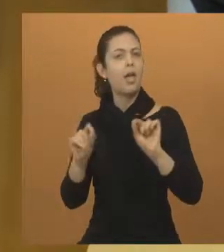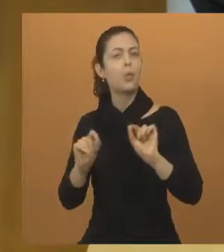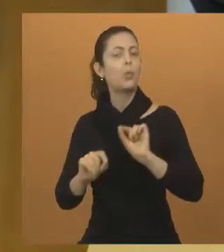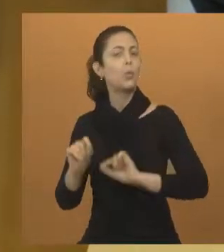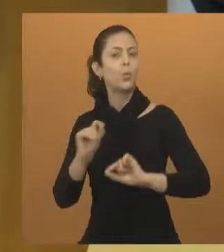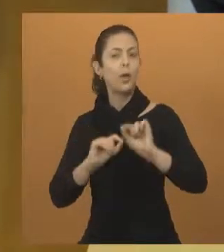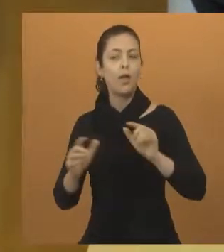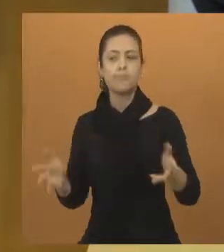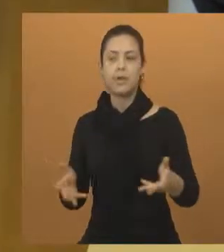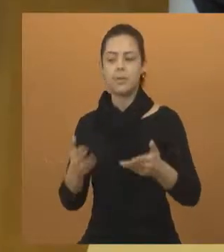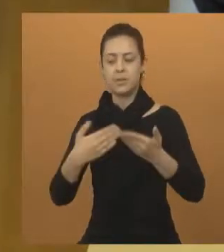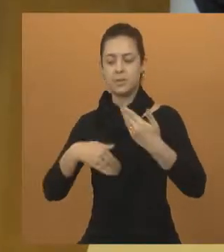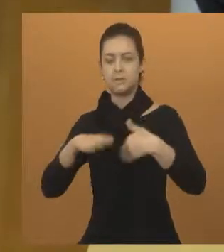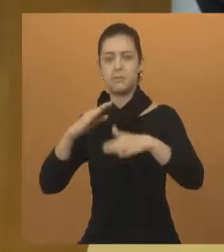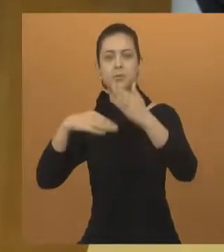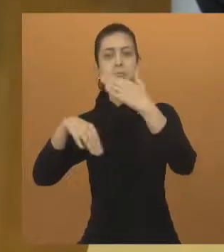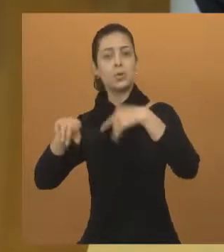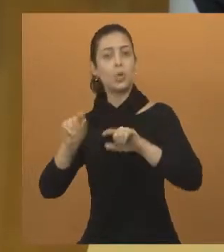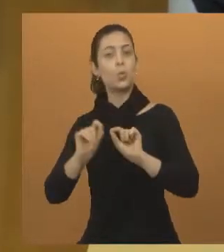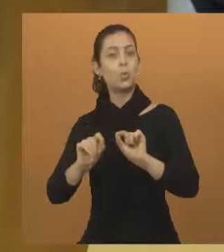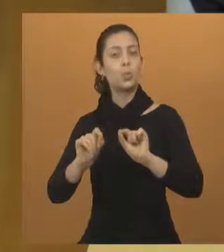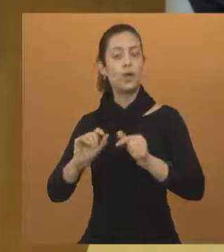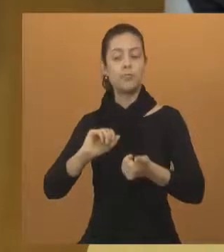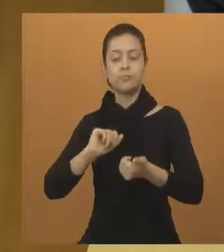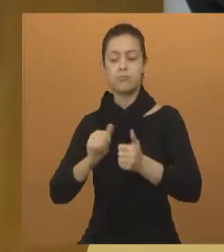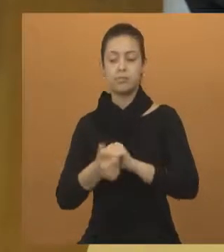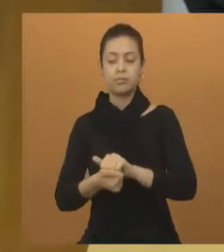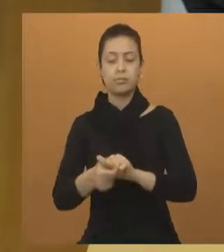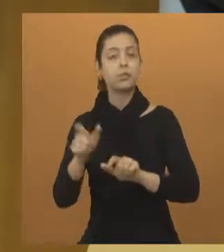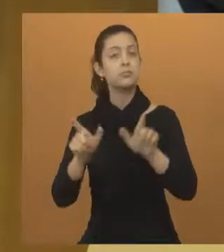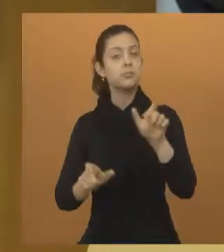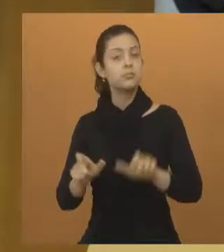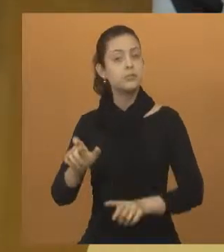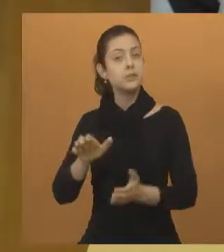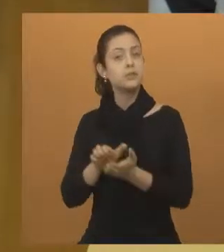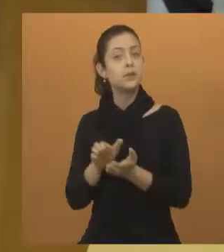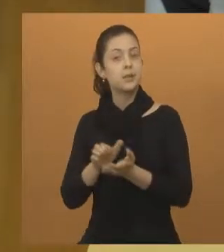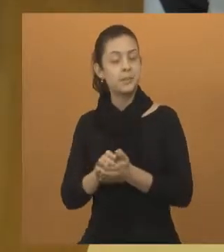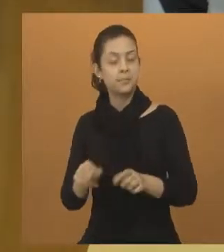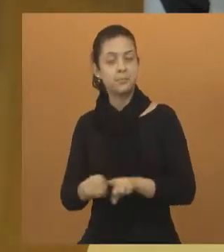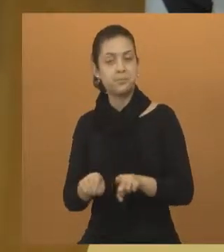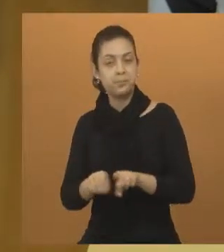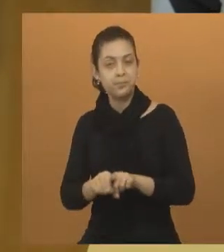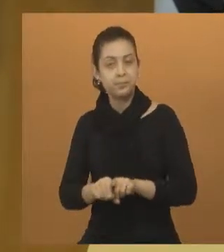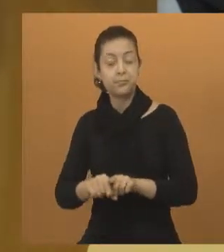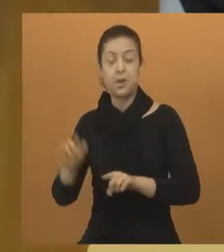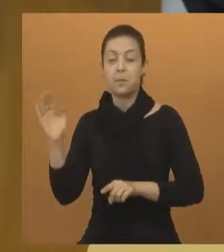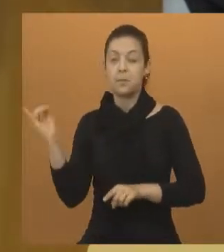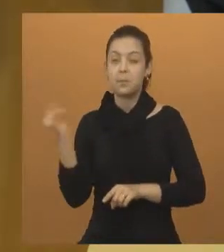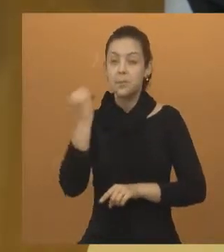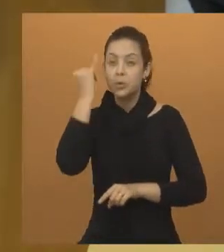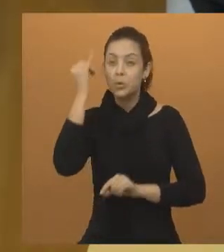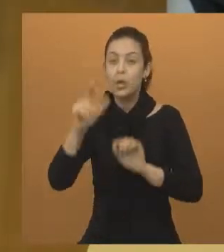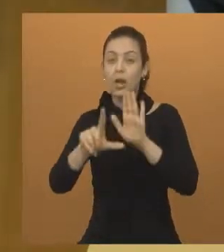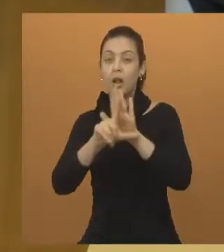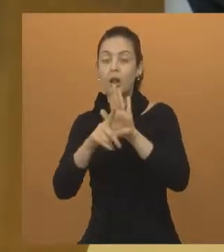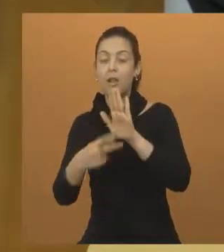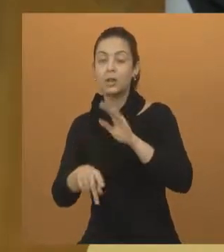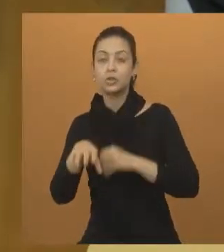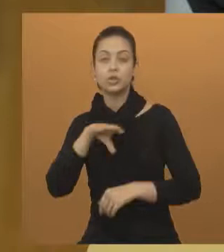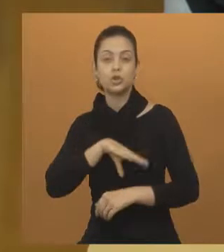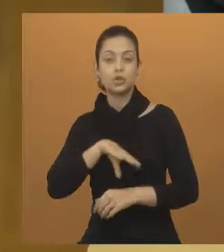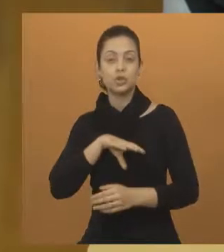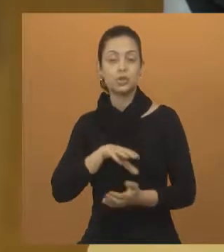fomento e de desenvolvimento do desporto no município de Jacareí. Ressalte-se que a Lei Orgânica do